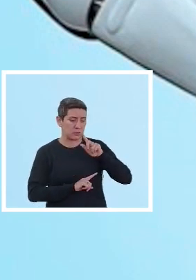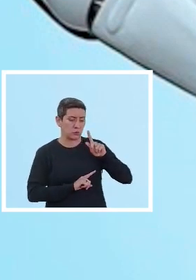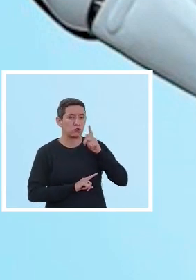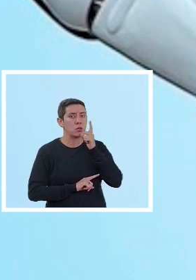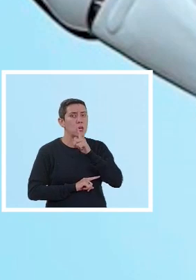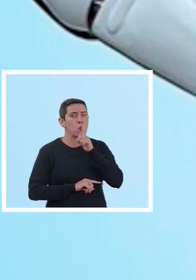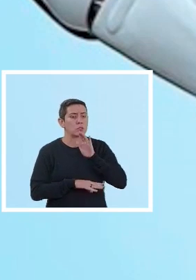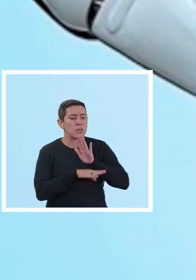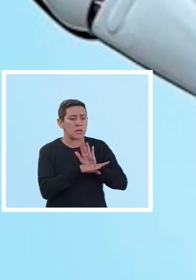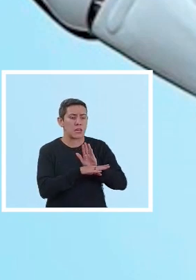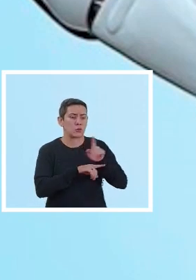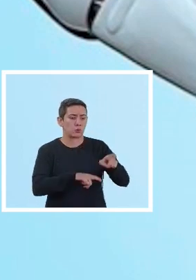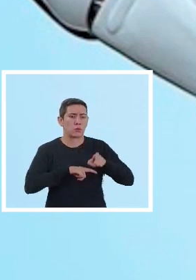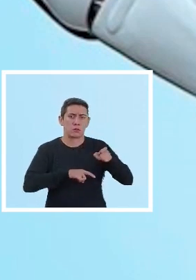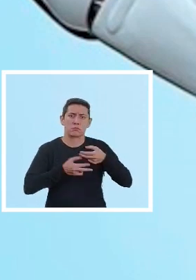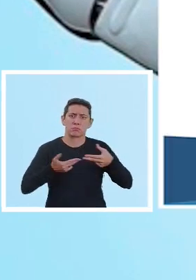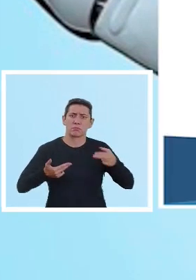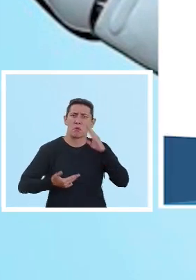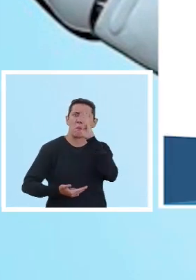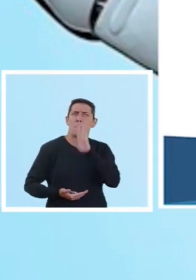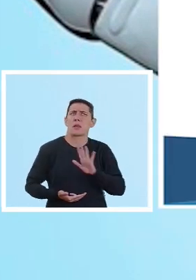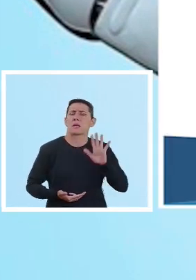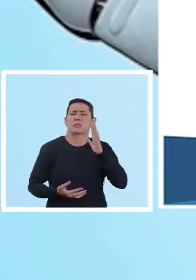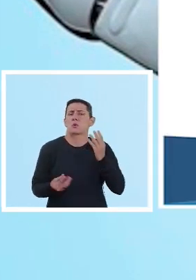da pecuária do Brasil